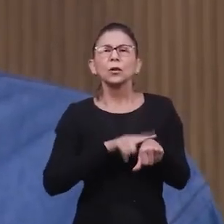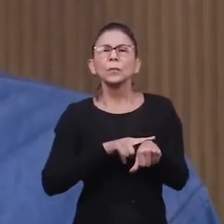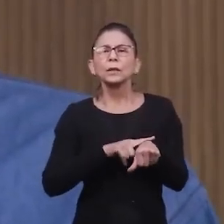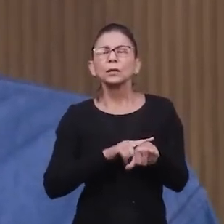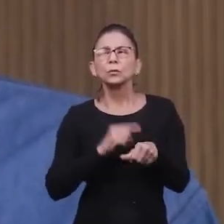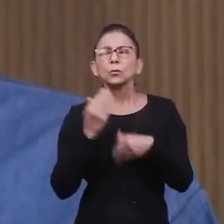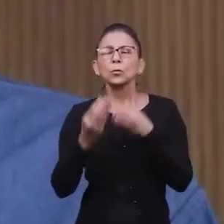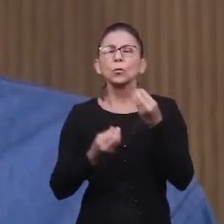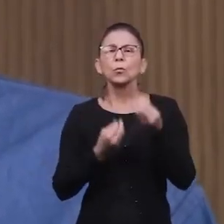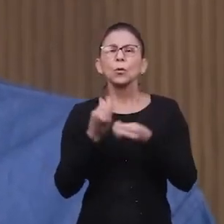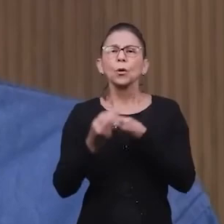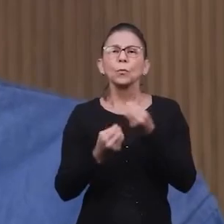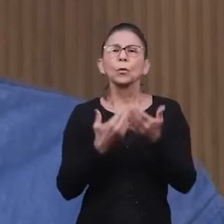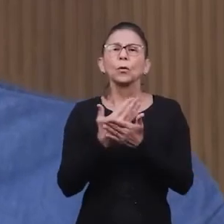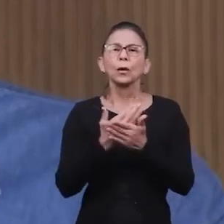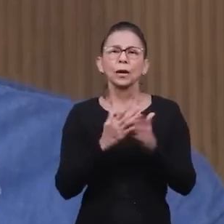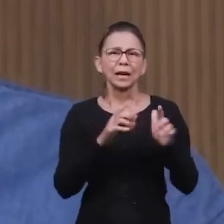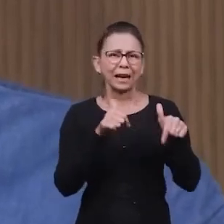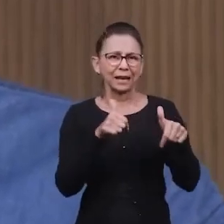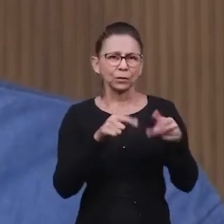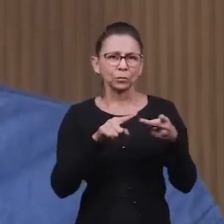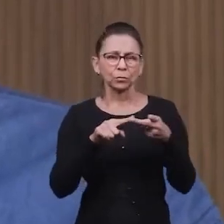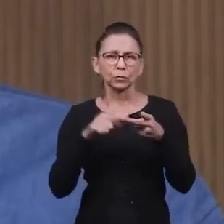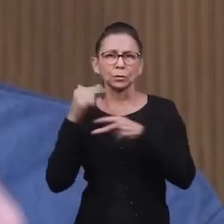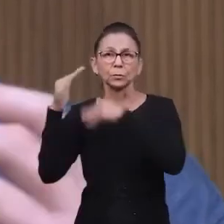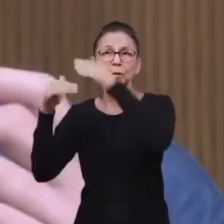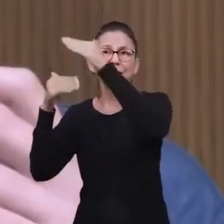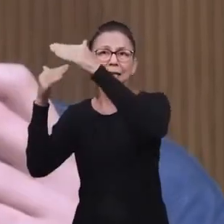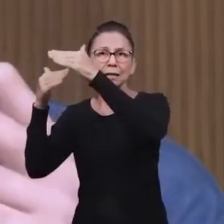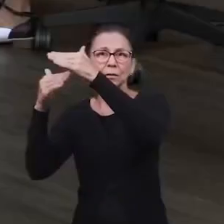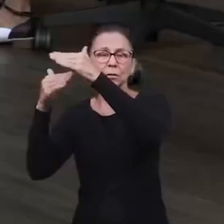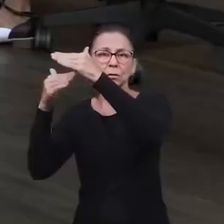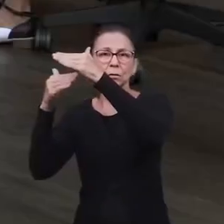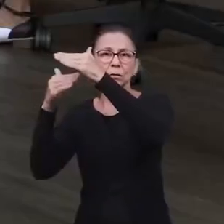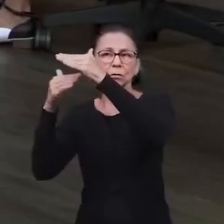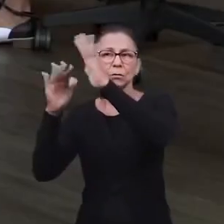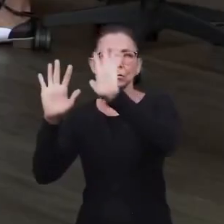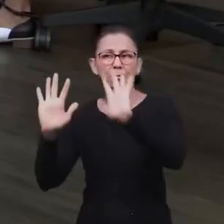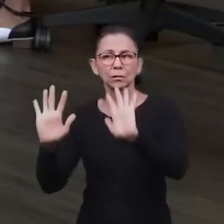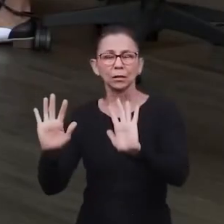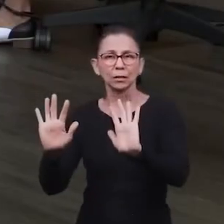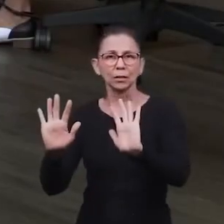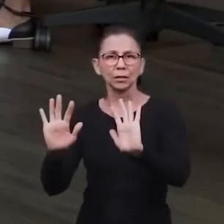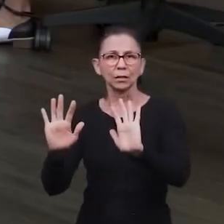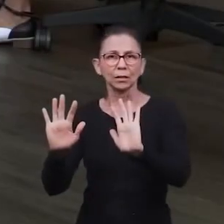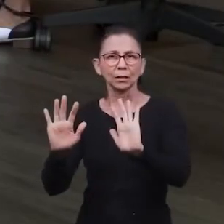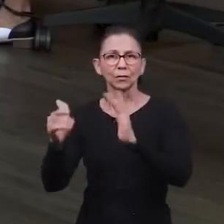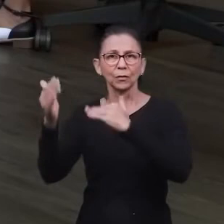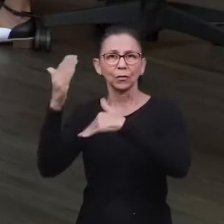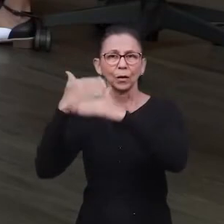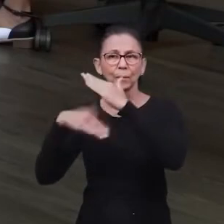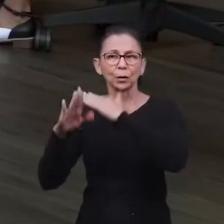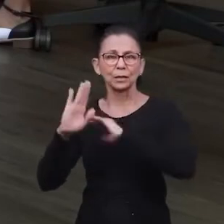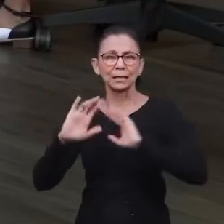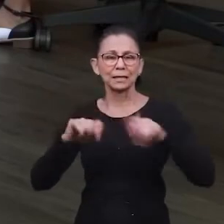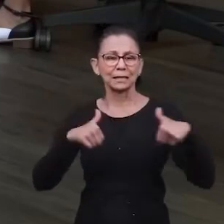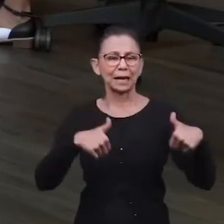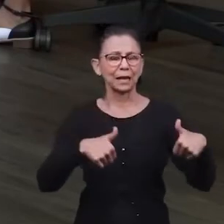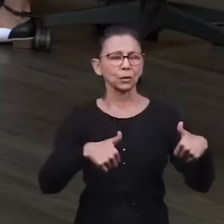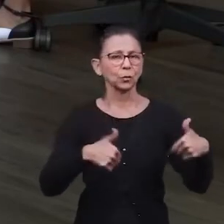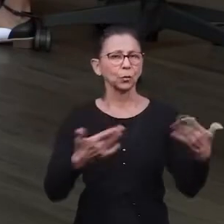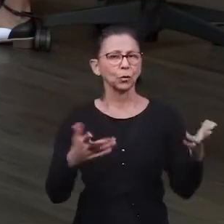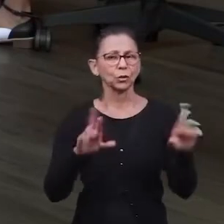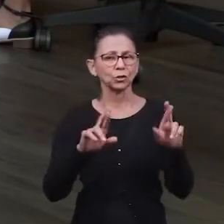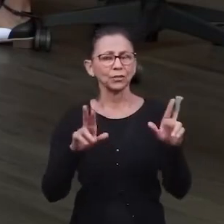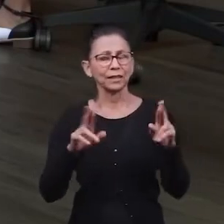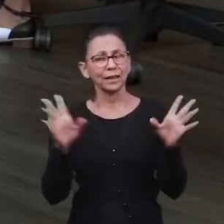para a noite? É ato e processo ou processo e ato? Boa Vamos lá, pergunta. E aí, pergunta aí. Alexandre? Bem, vamos É fazer ato e ali.